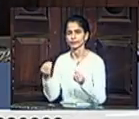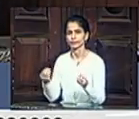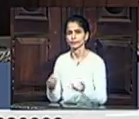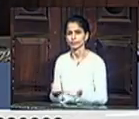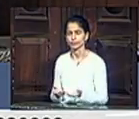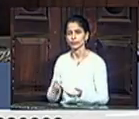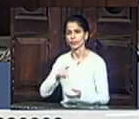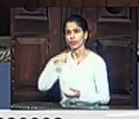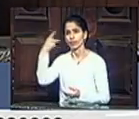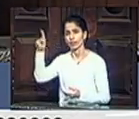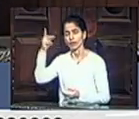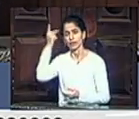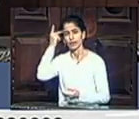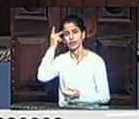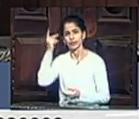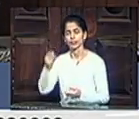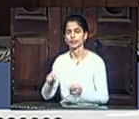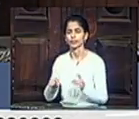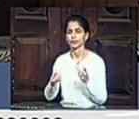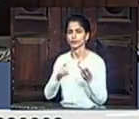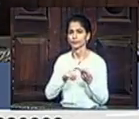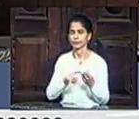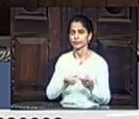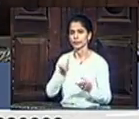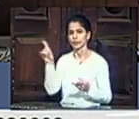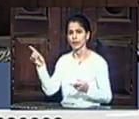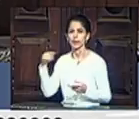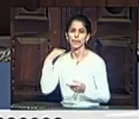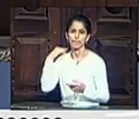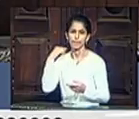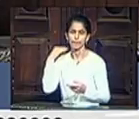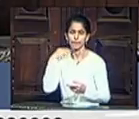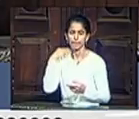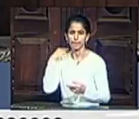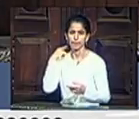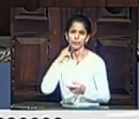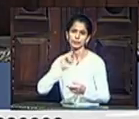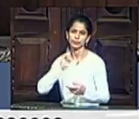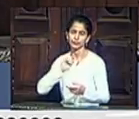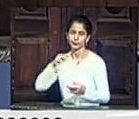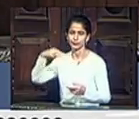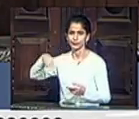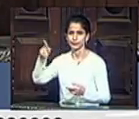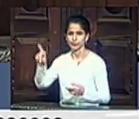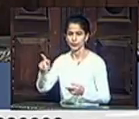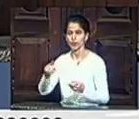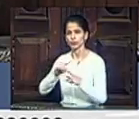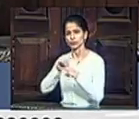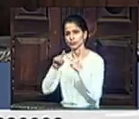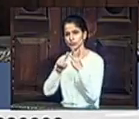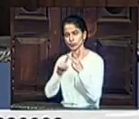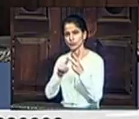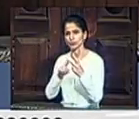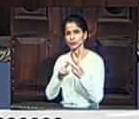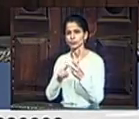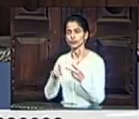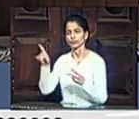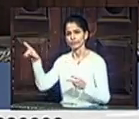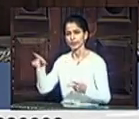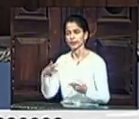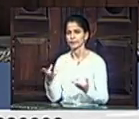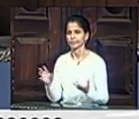tributação em São Paulo, como é a tributação em Minas Gerais, porque são esses 2 estados que tem as